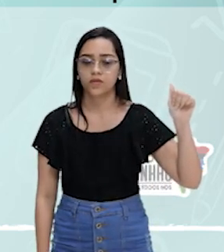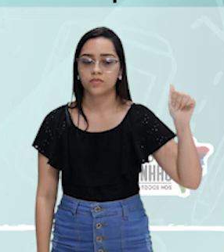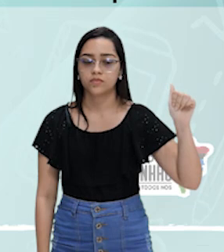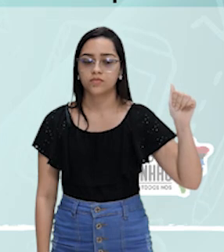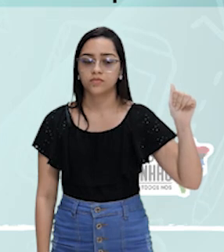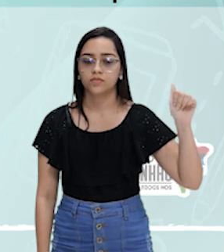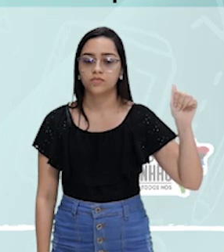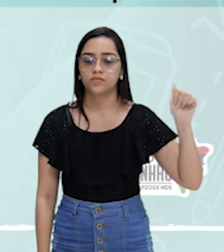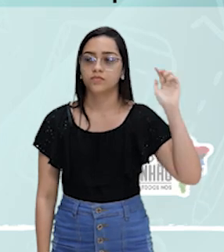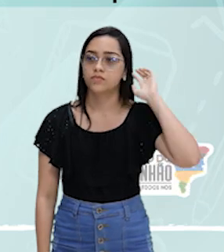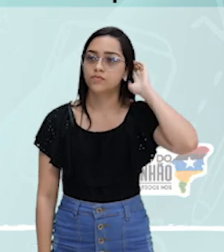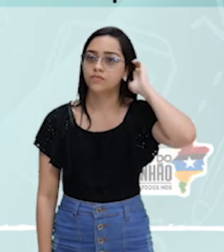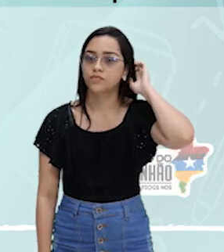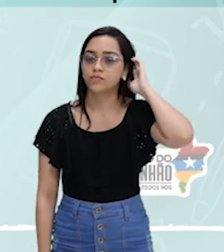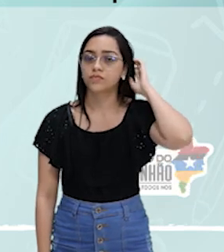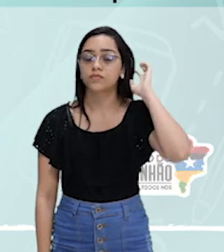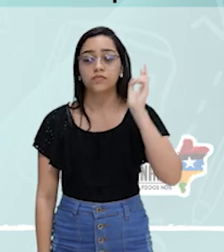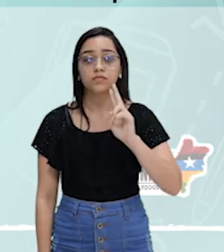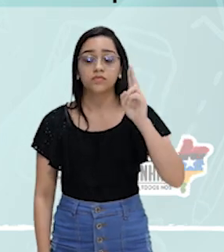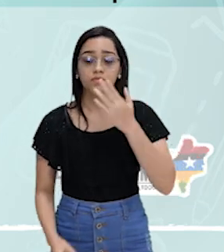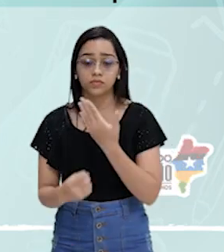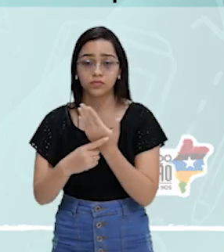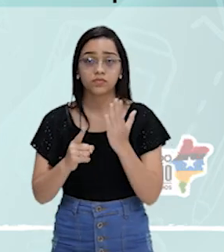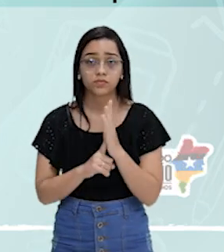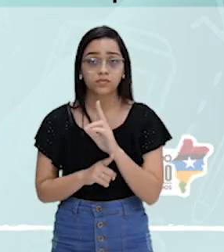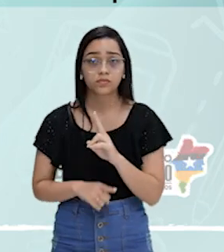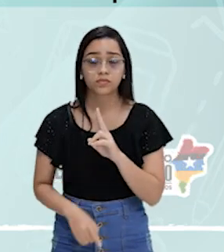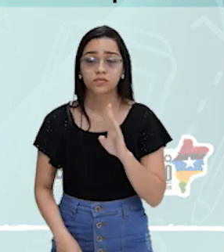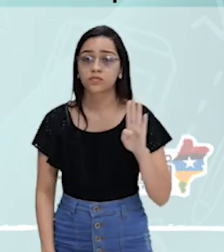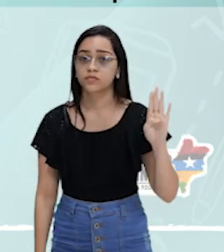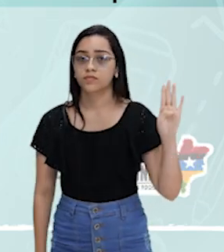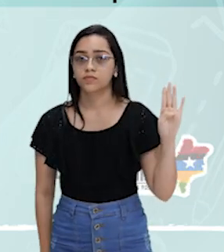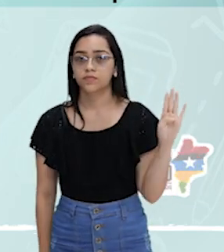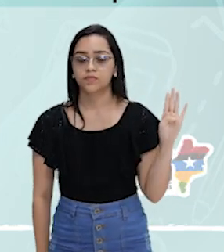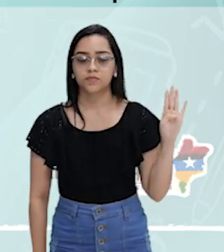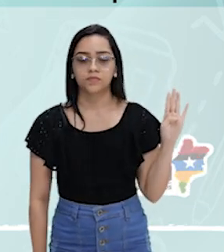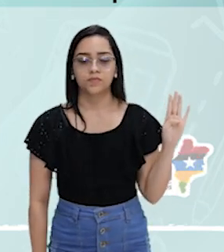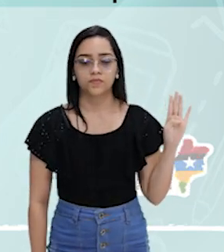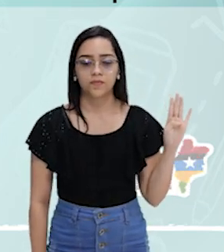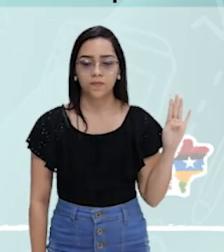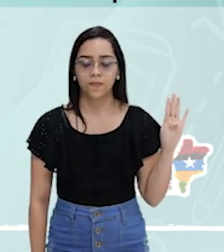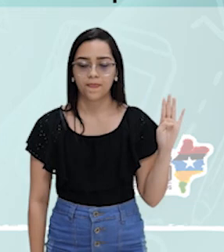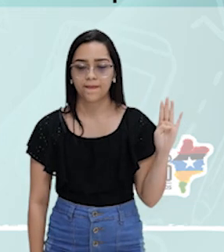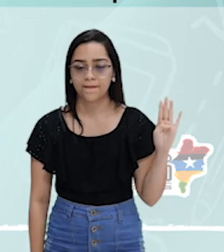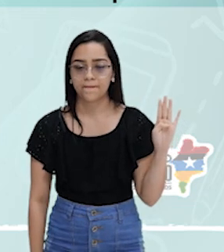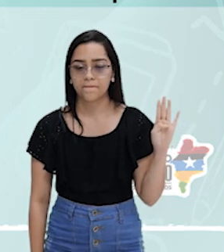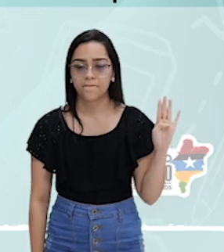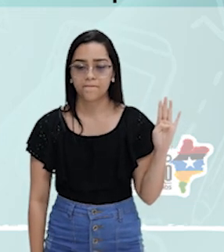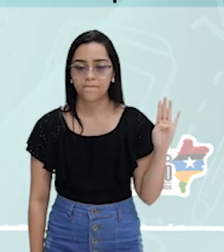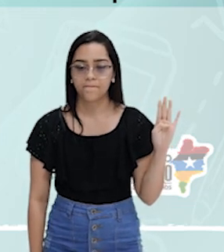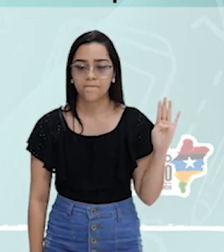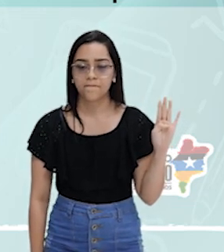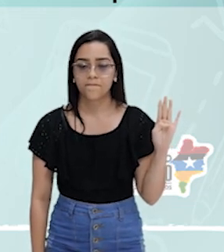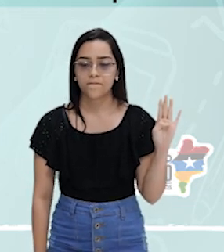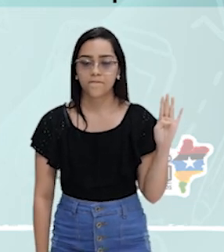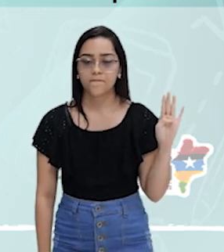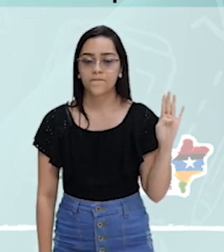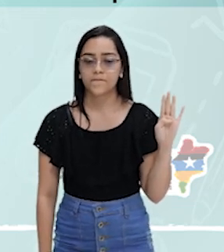metafórica, ou seja, usando metáfora, aquela comparação indireta. Letra B, você vai apresentar elementos não